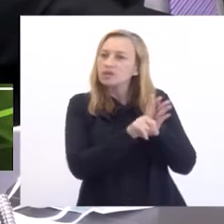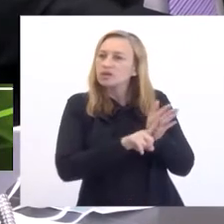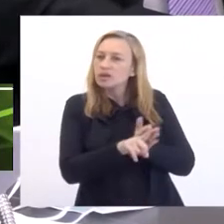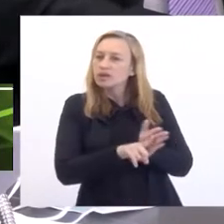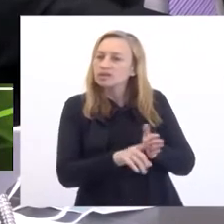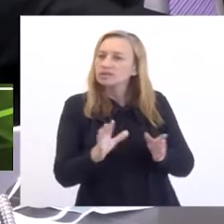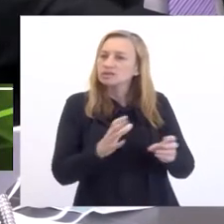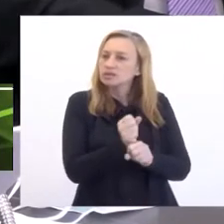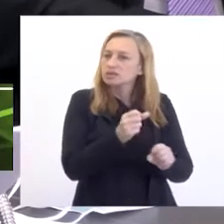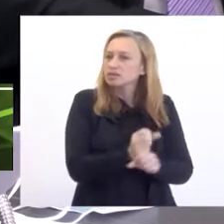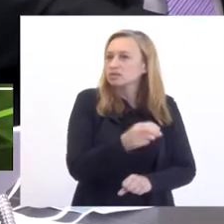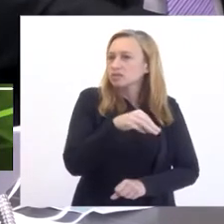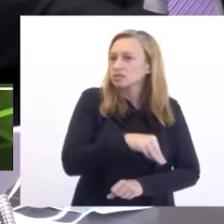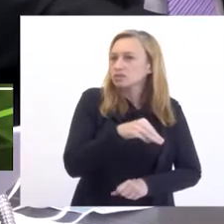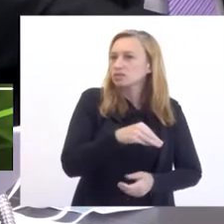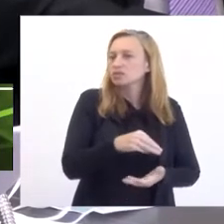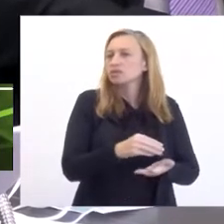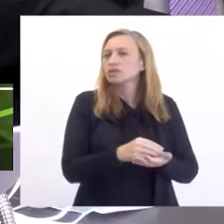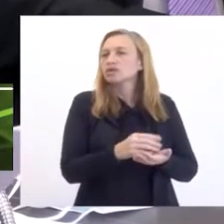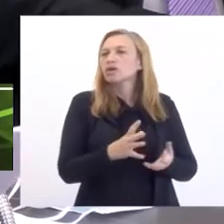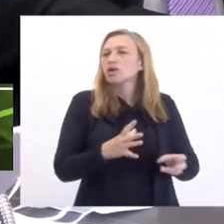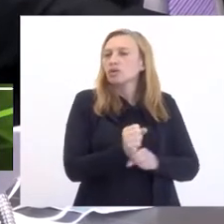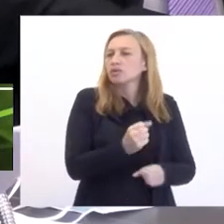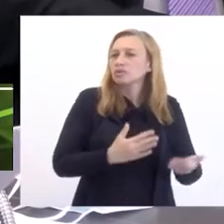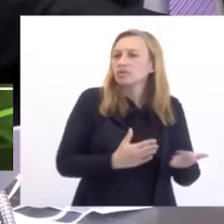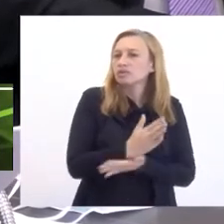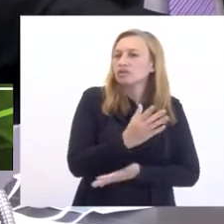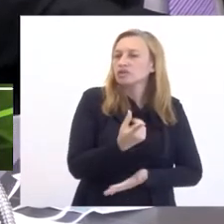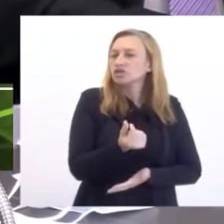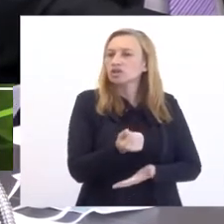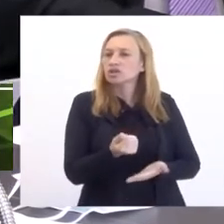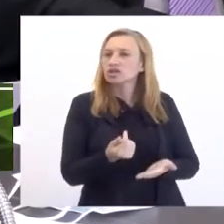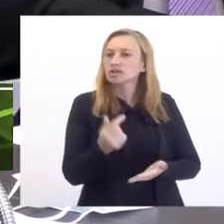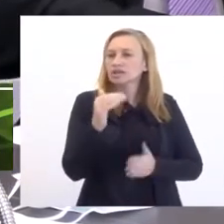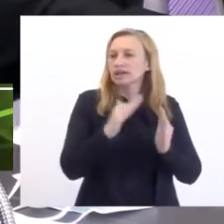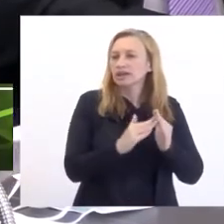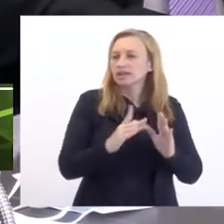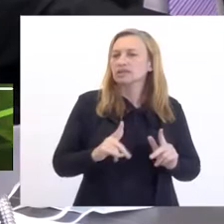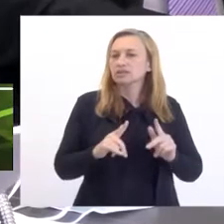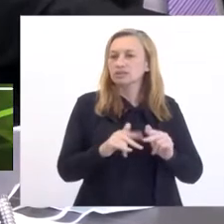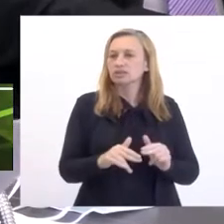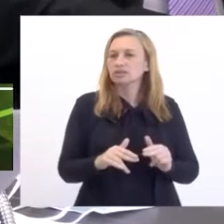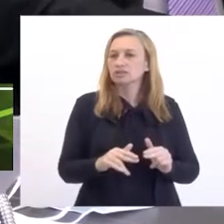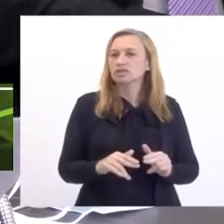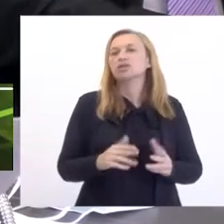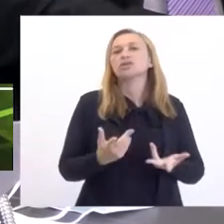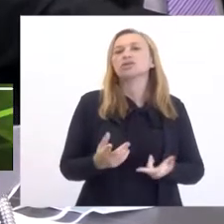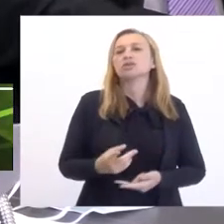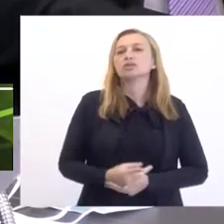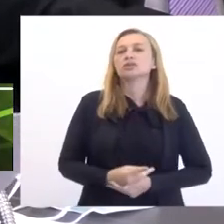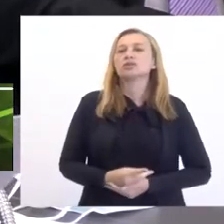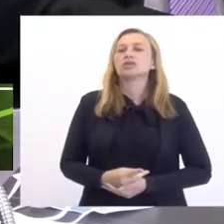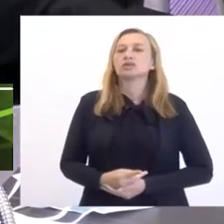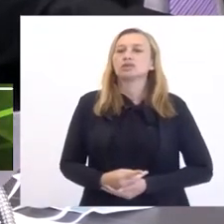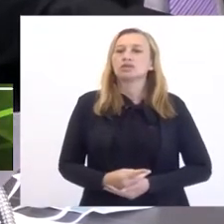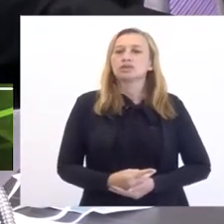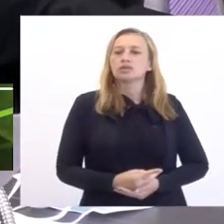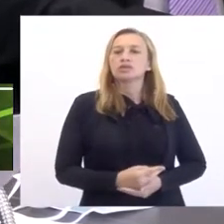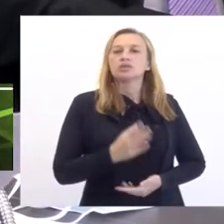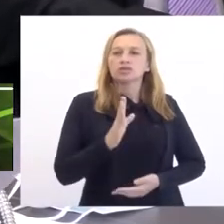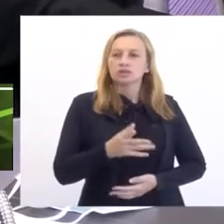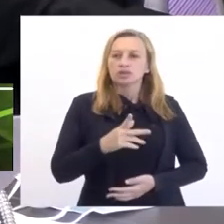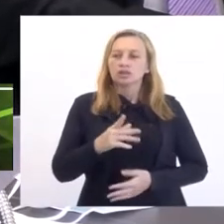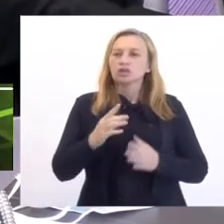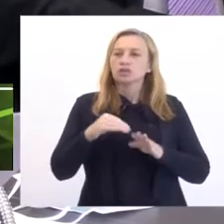de contas aprovadas nessa casa nos mesmos moldes. Diante dos argumentos aduzidos, bem como as